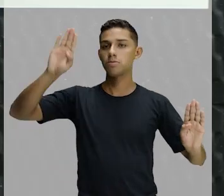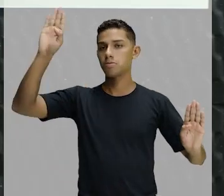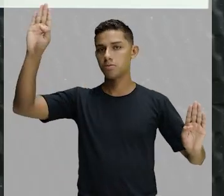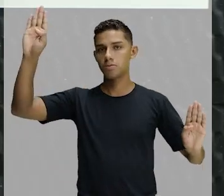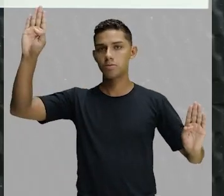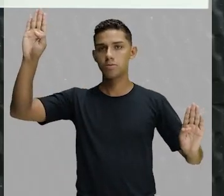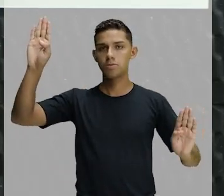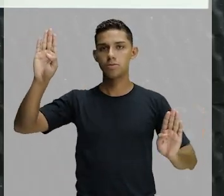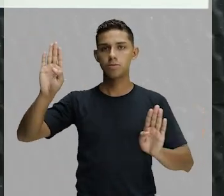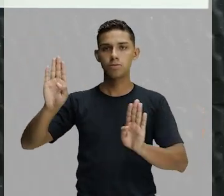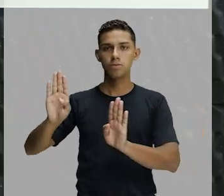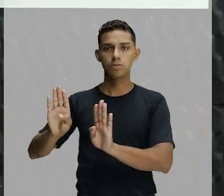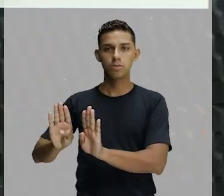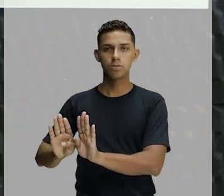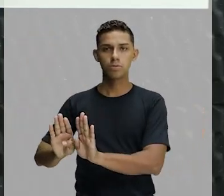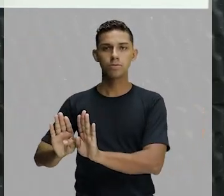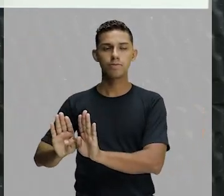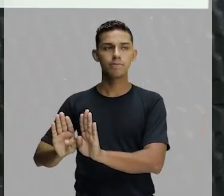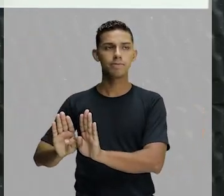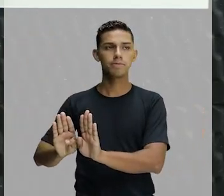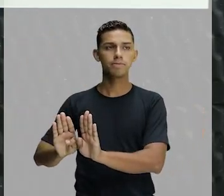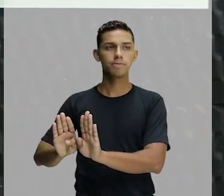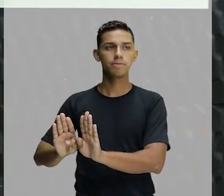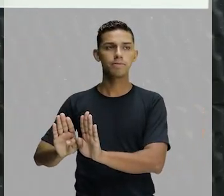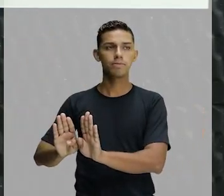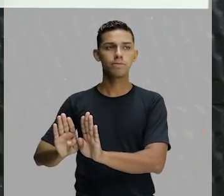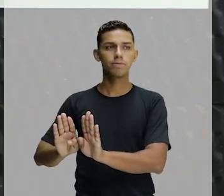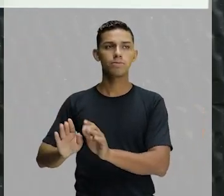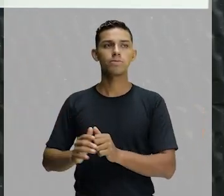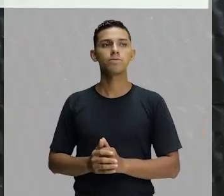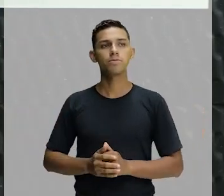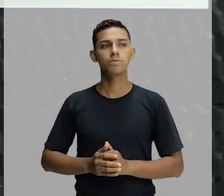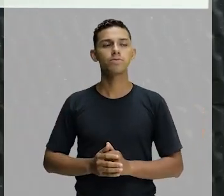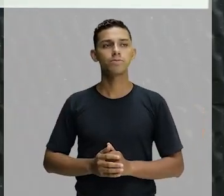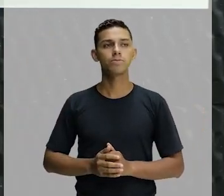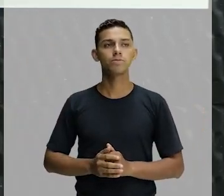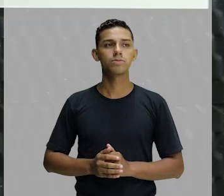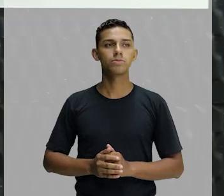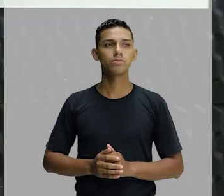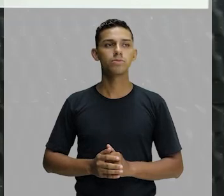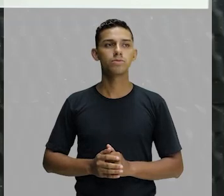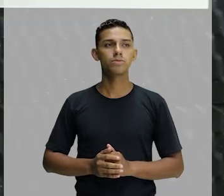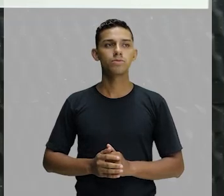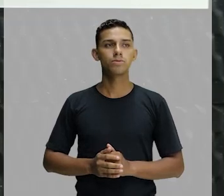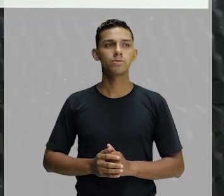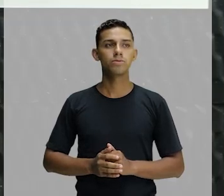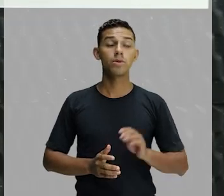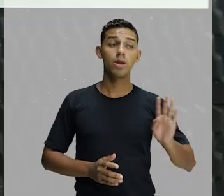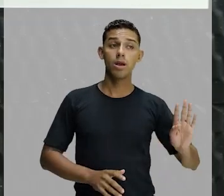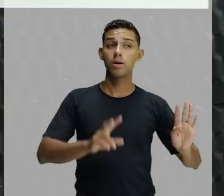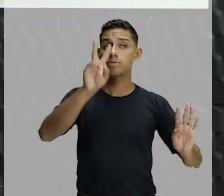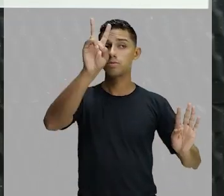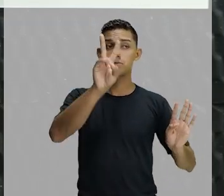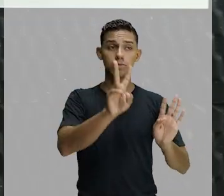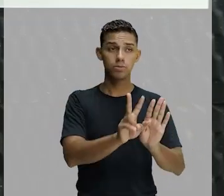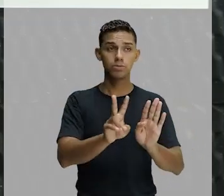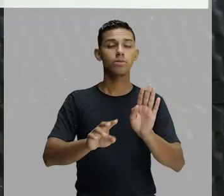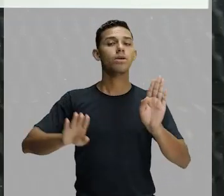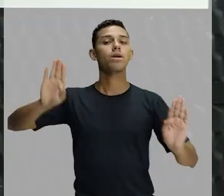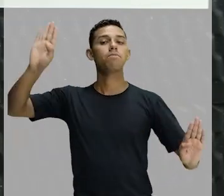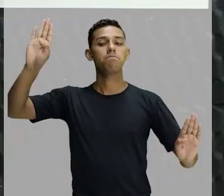Aqui, Bzão com Vzão vai ficar Vzão, Bzão também. E por último, Bzão com